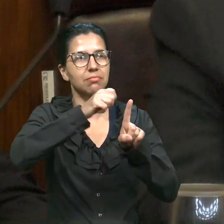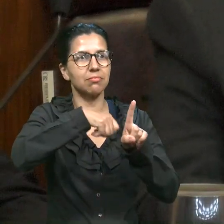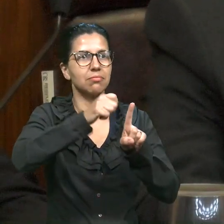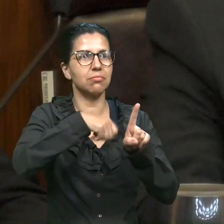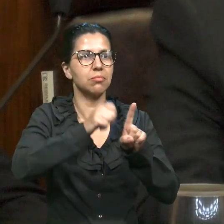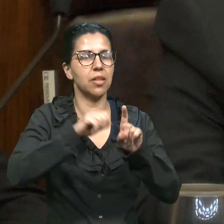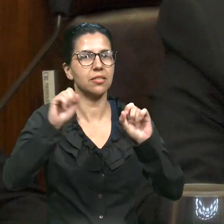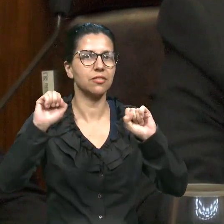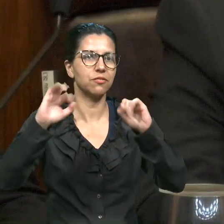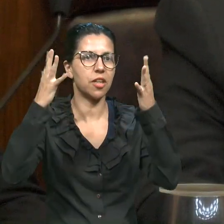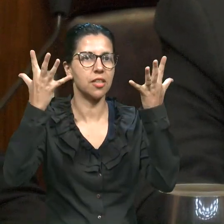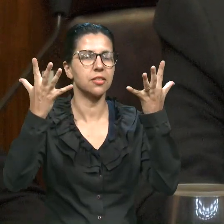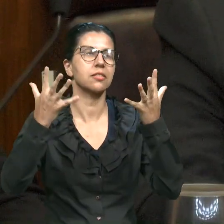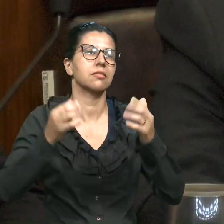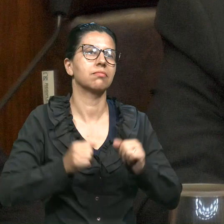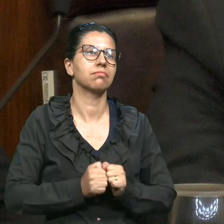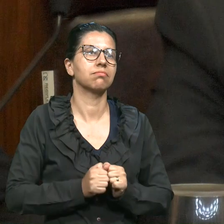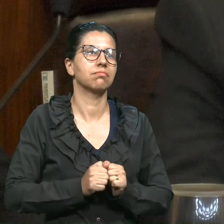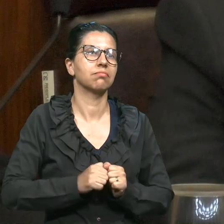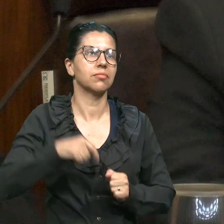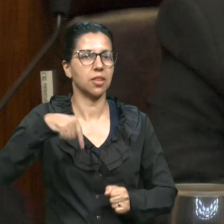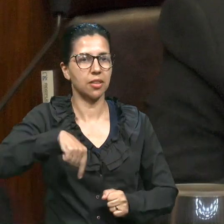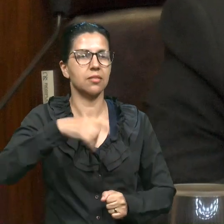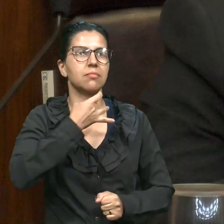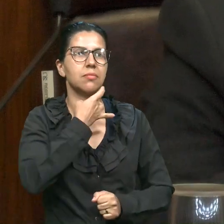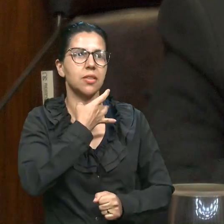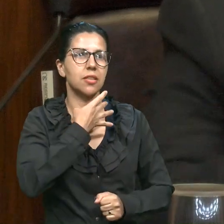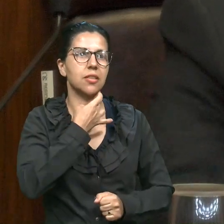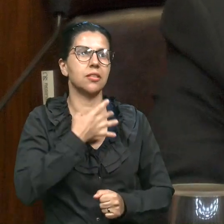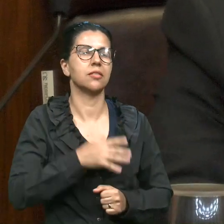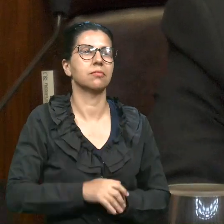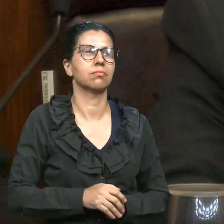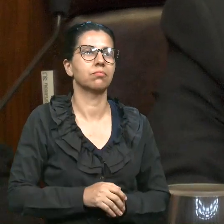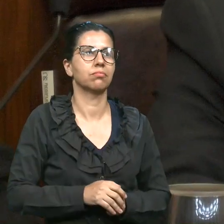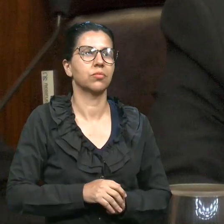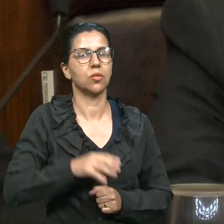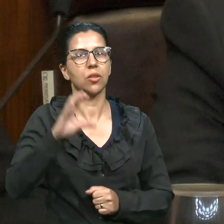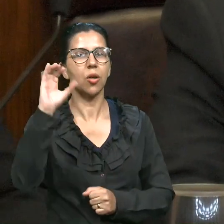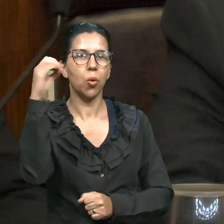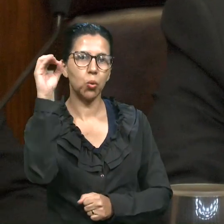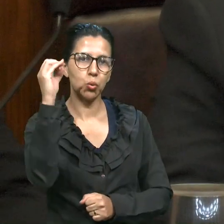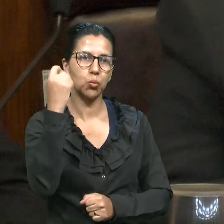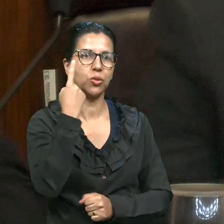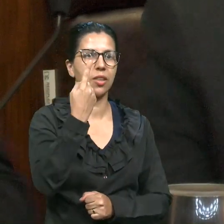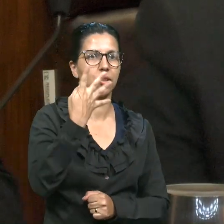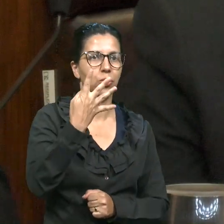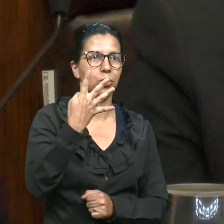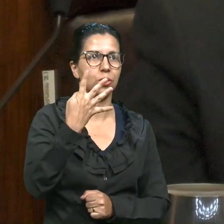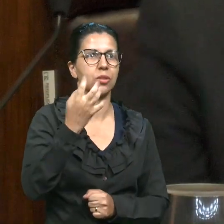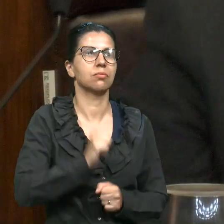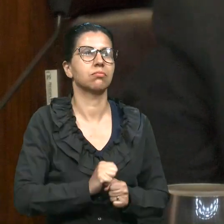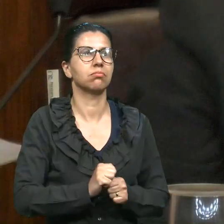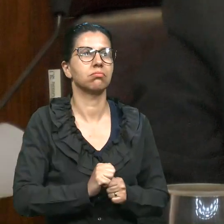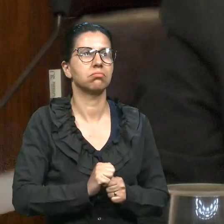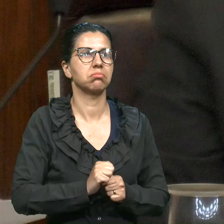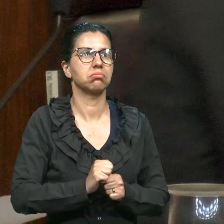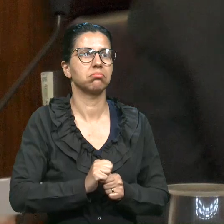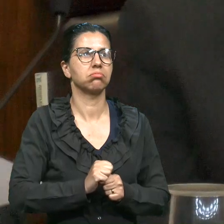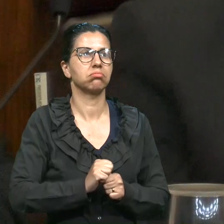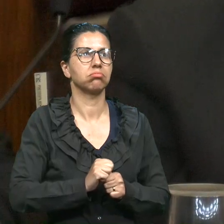lei municipal referentes aos dias próximos da sessão ordinária. No mês de outubro, no dia 14, o dia de combate e prevenção ao